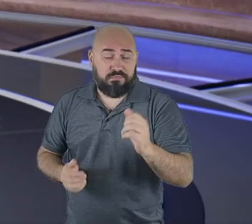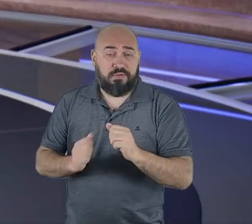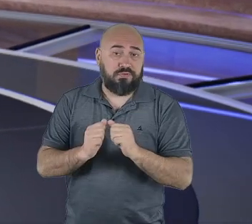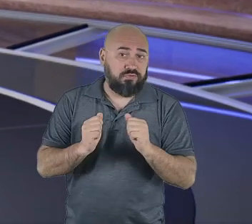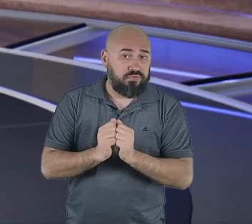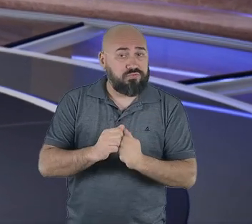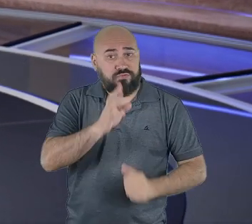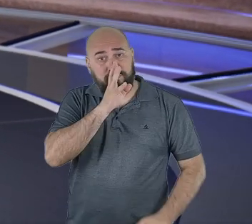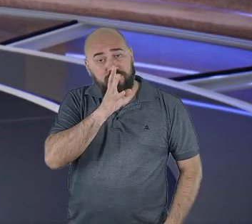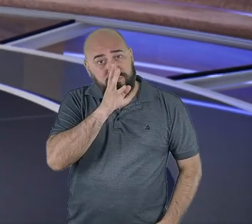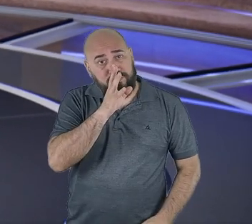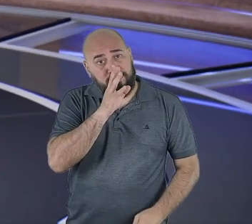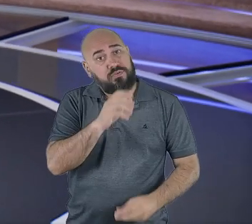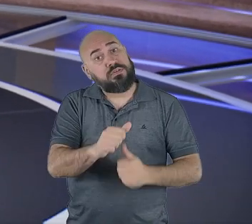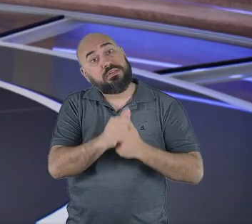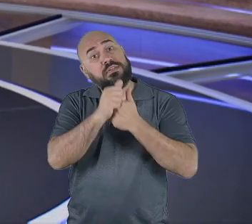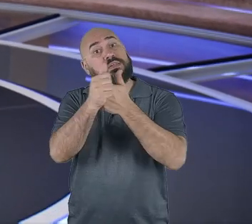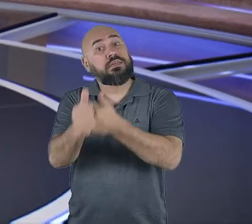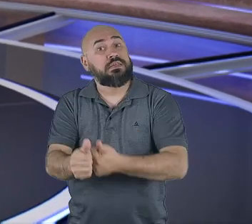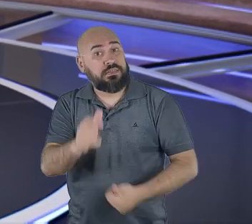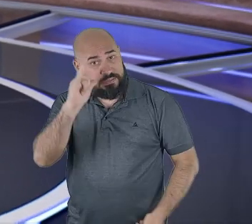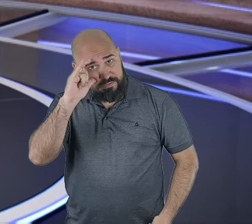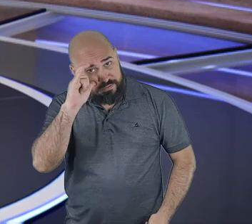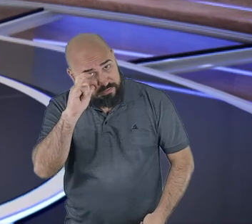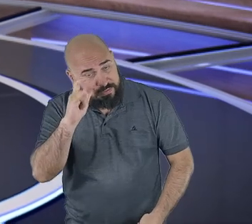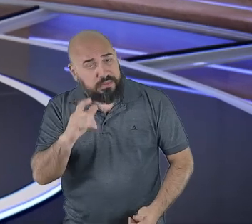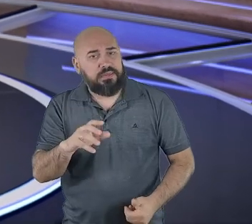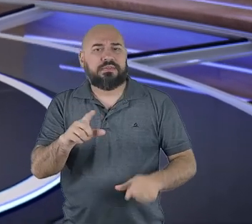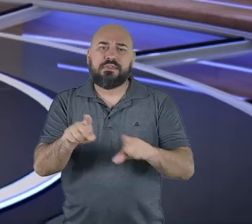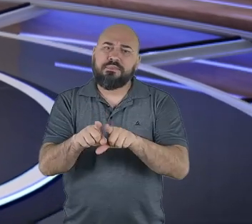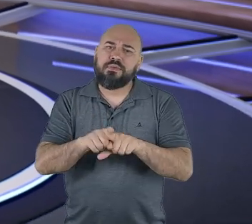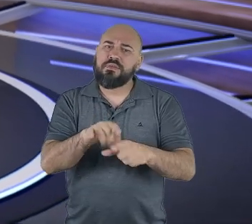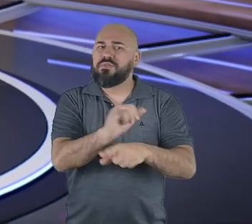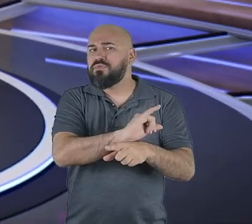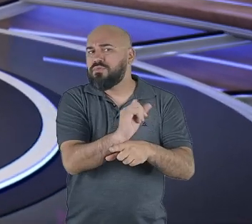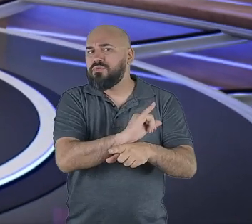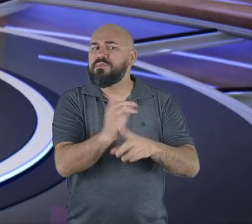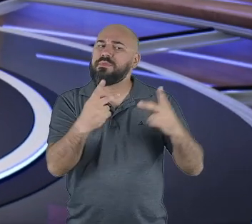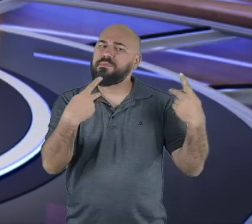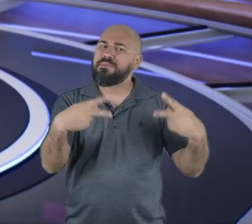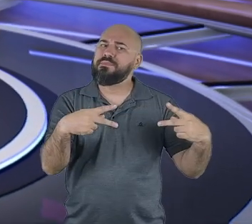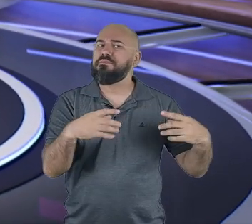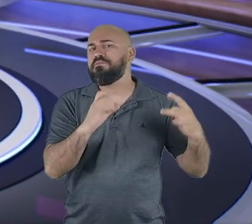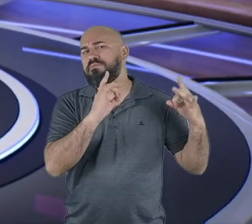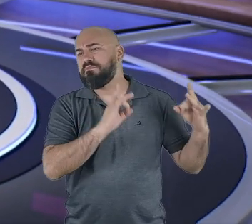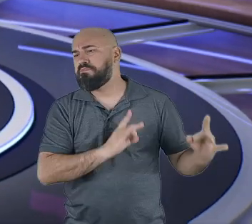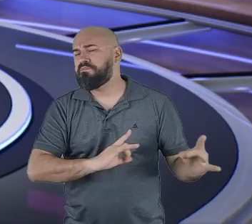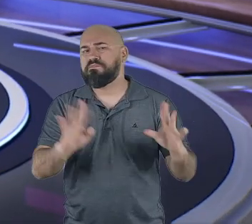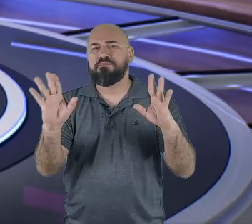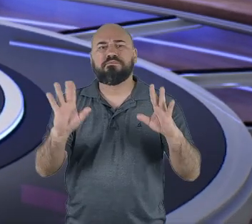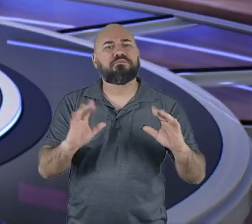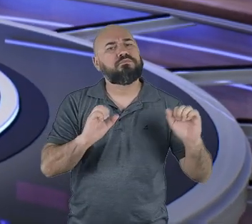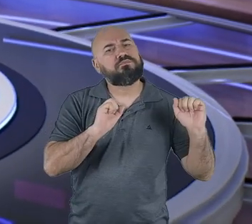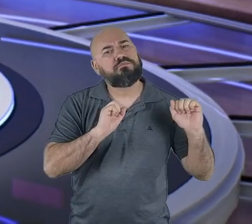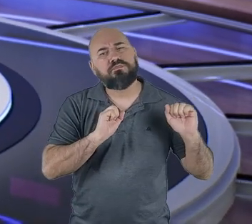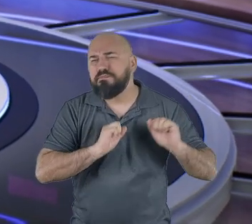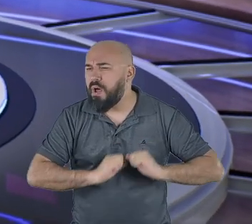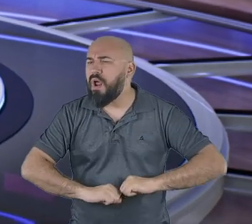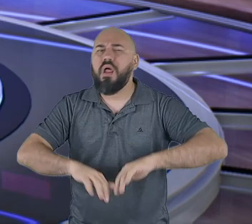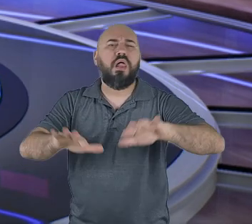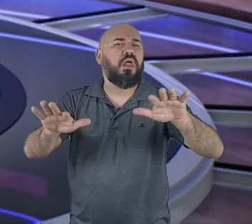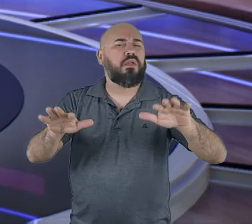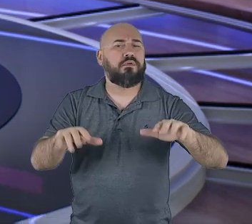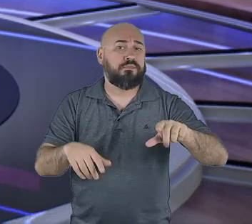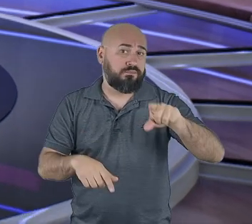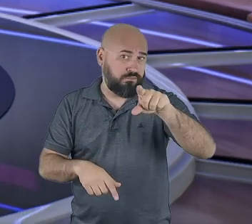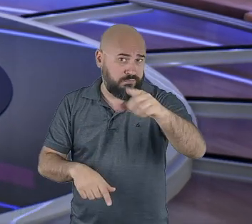o Arena do Futuro, a seguir o Arena do Futuro, a divulgar o Arena do Futuro, porque você não vai se arrepender de